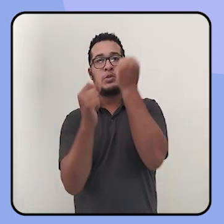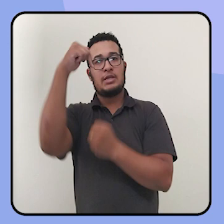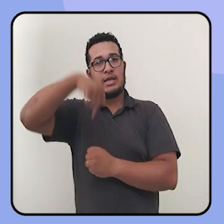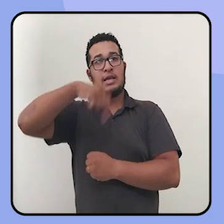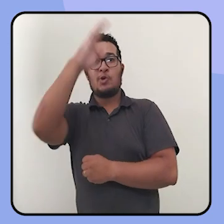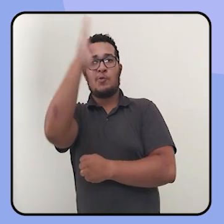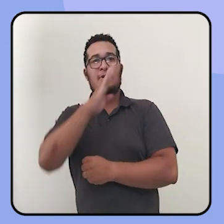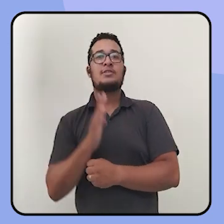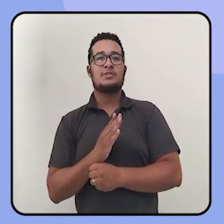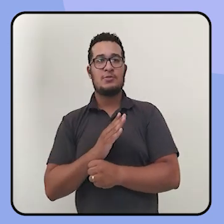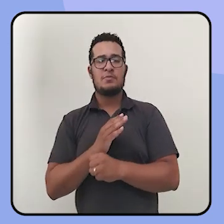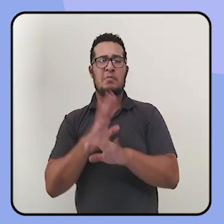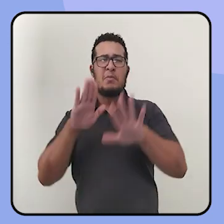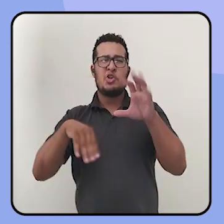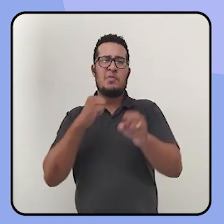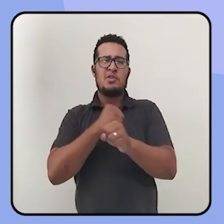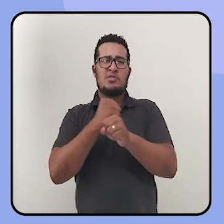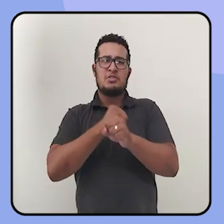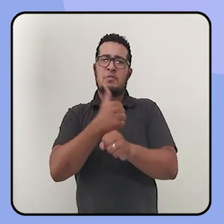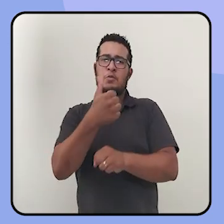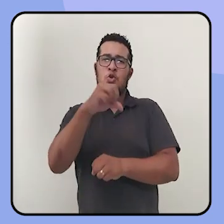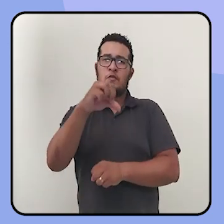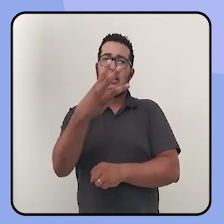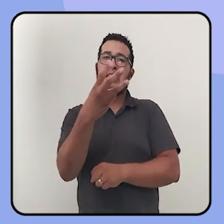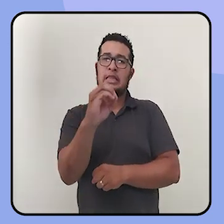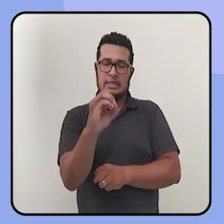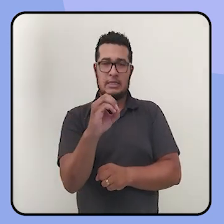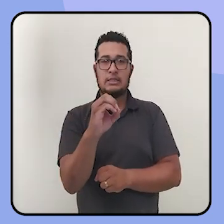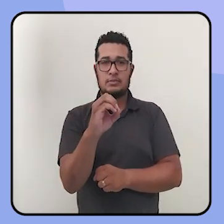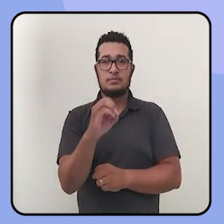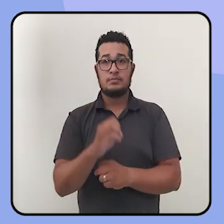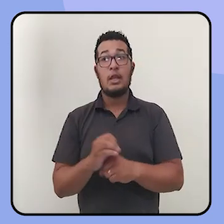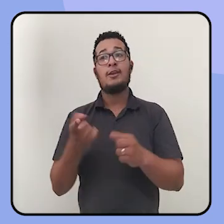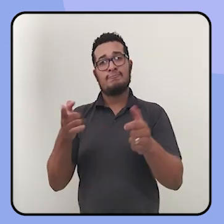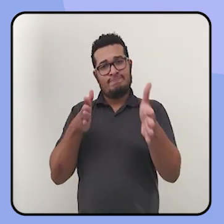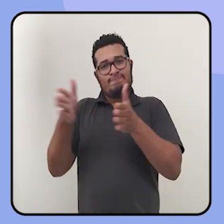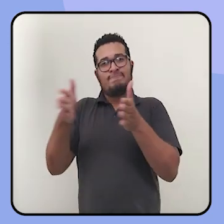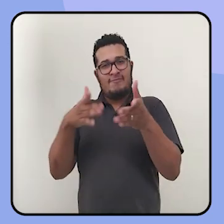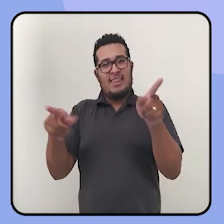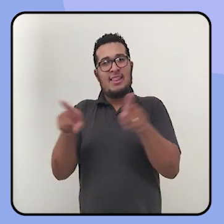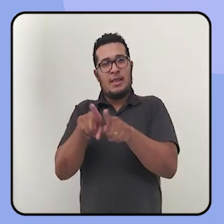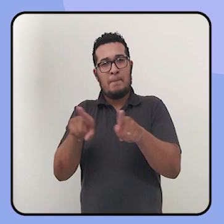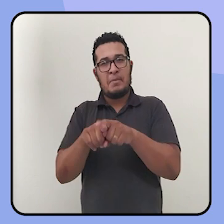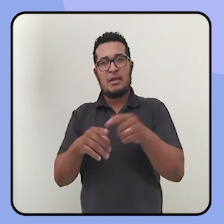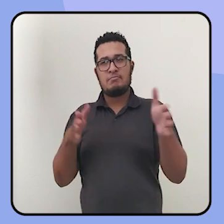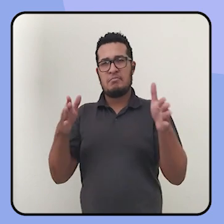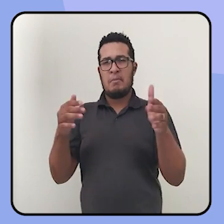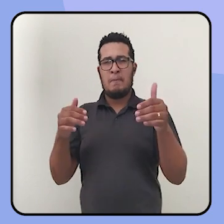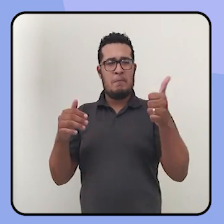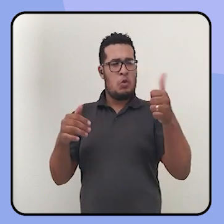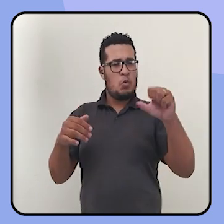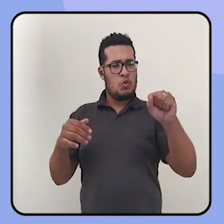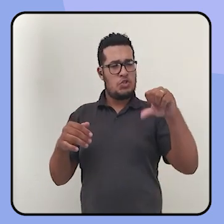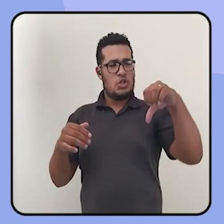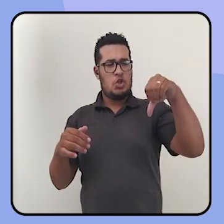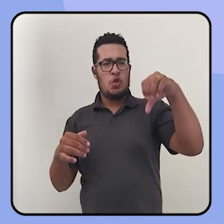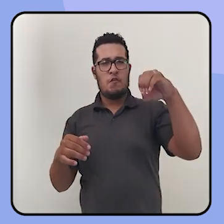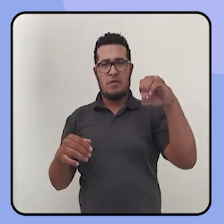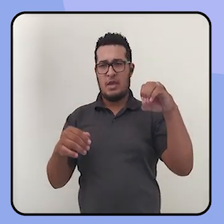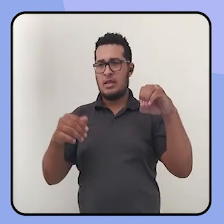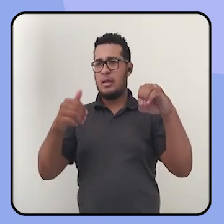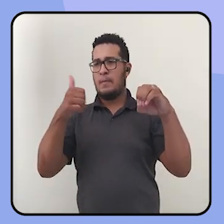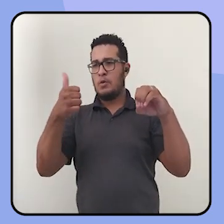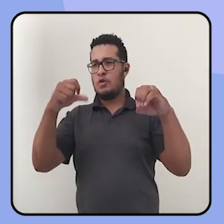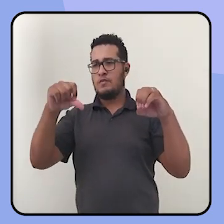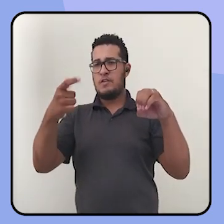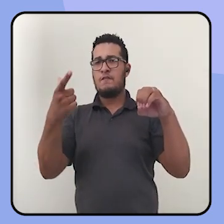as 3 características da pré-história aqui no nosso país. A imagem 1, essa pintura